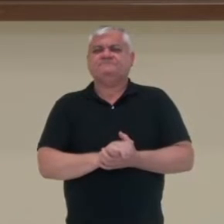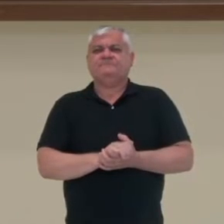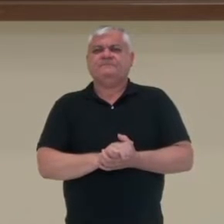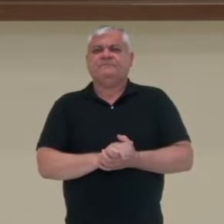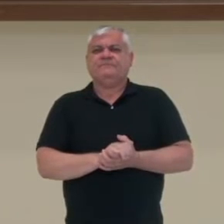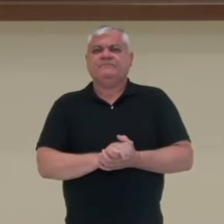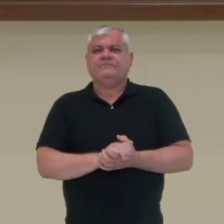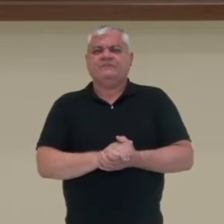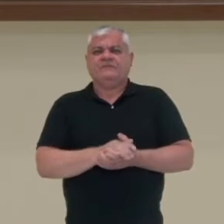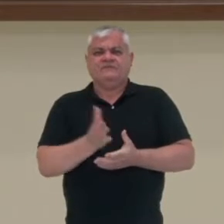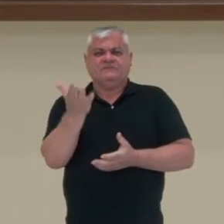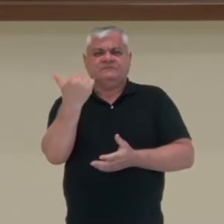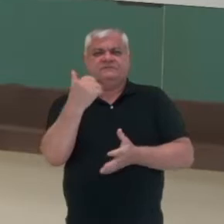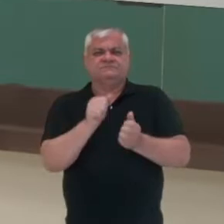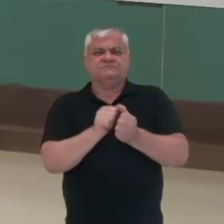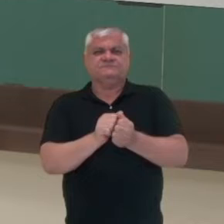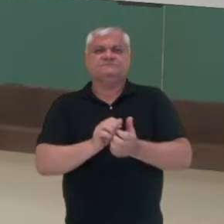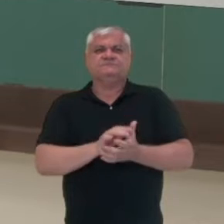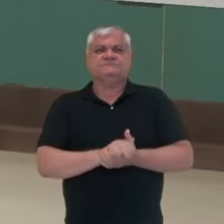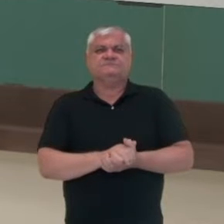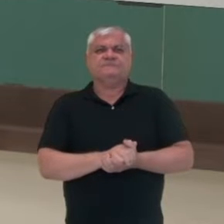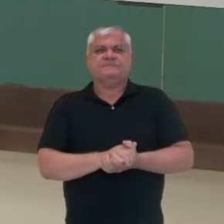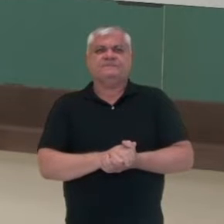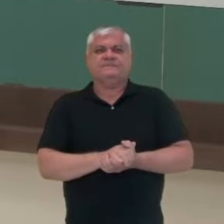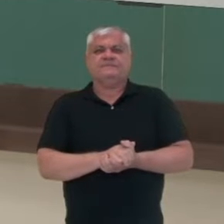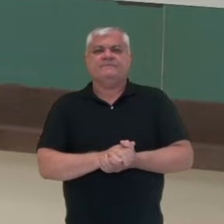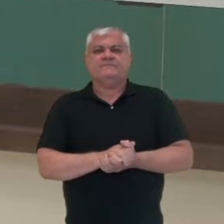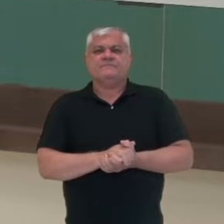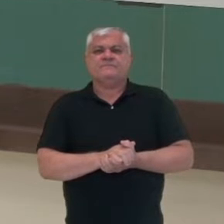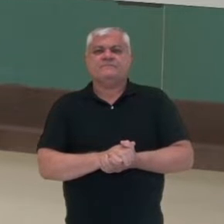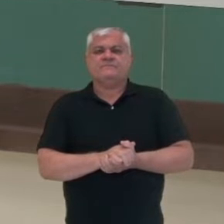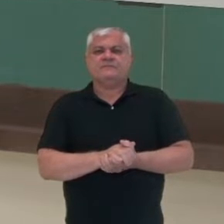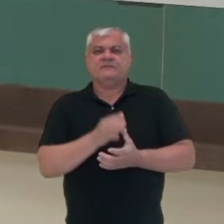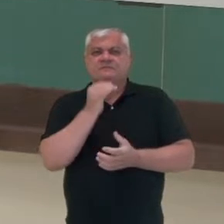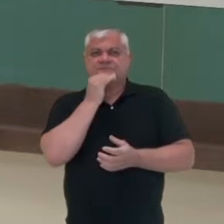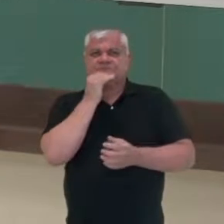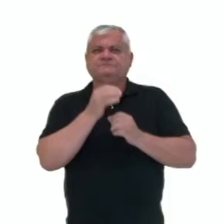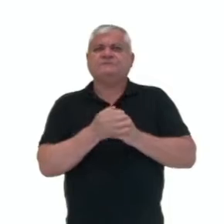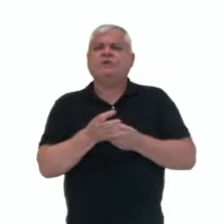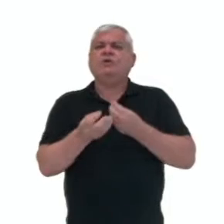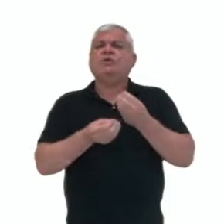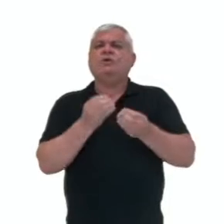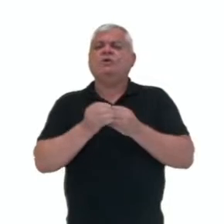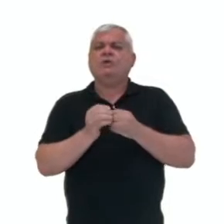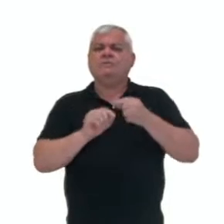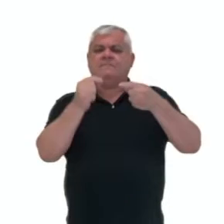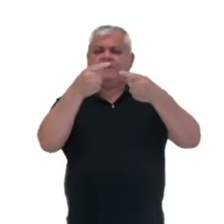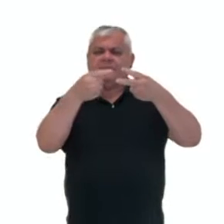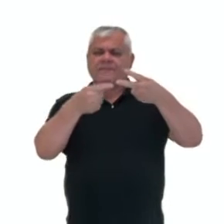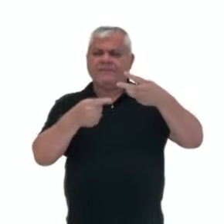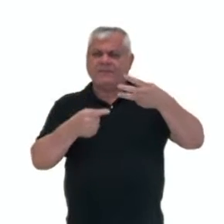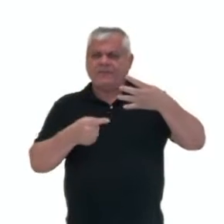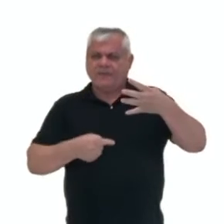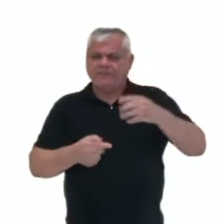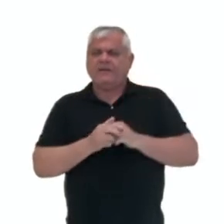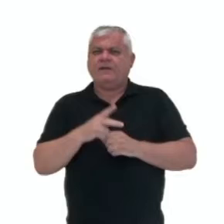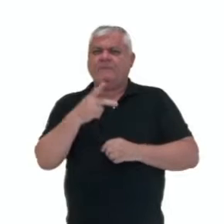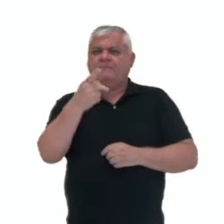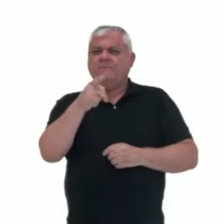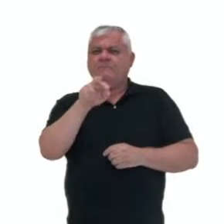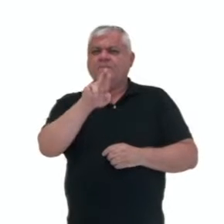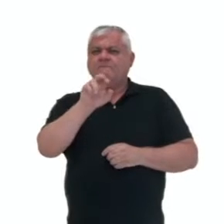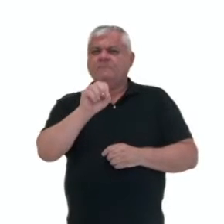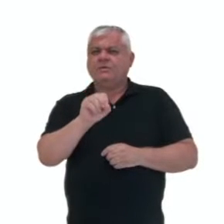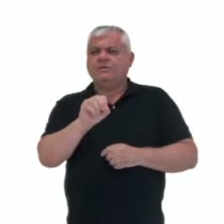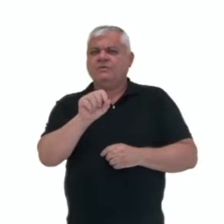Então, acompanhem comigo aqui. Uma sequência é chamada de progressão geométrica quando,